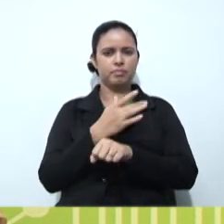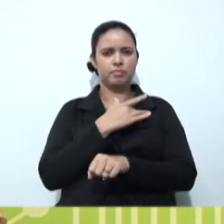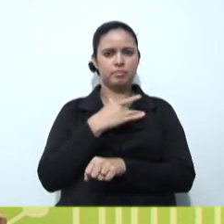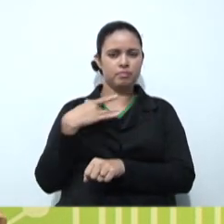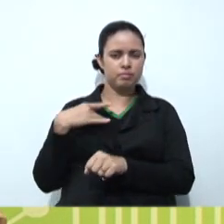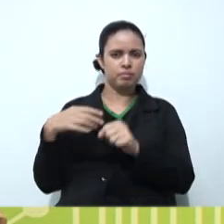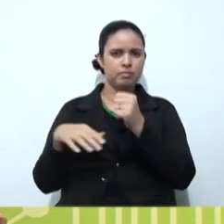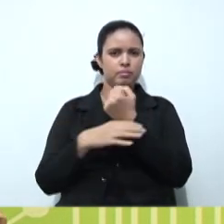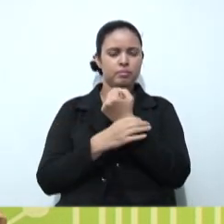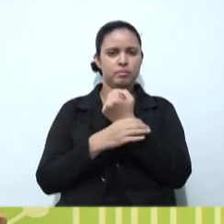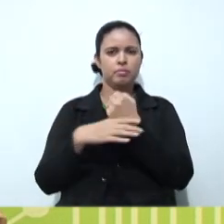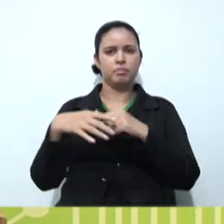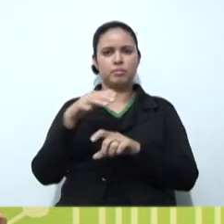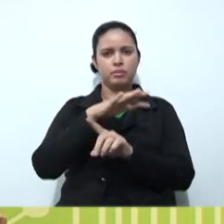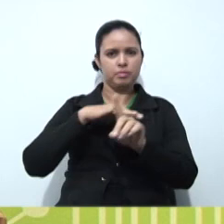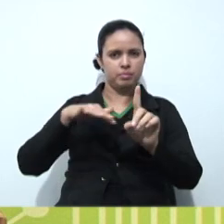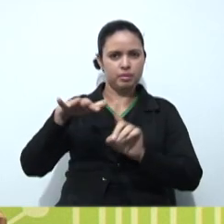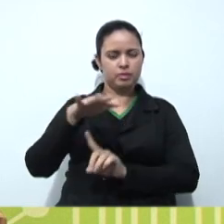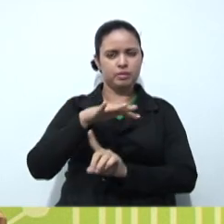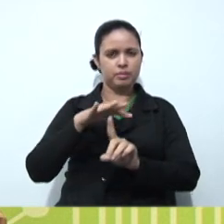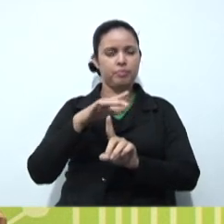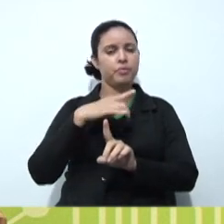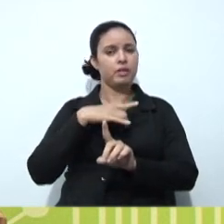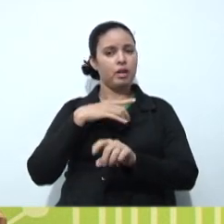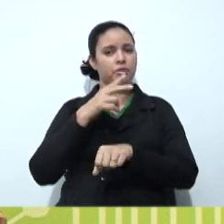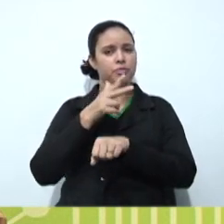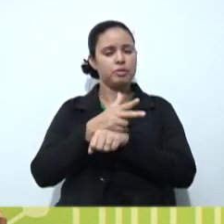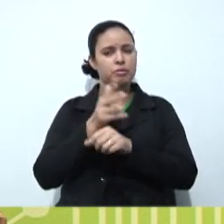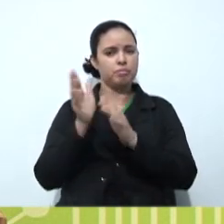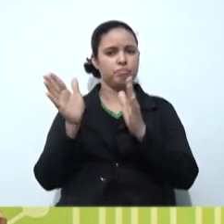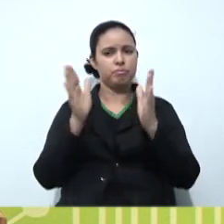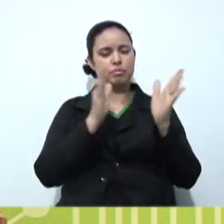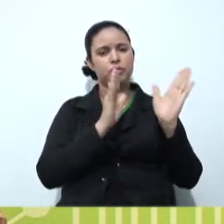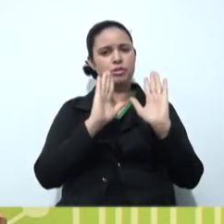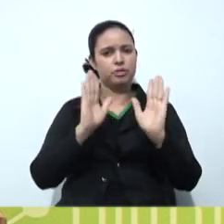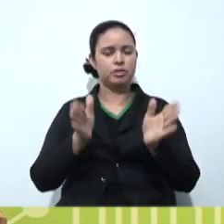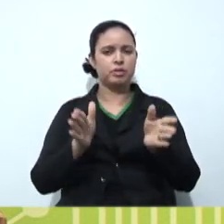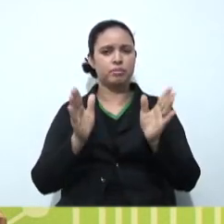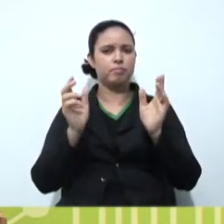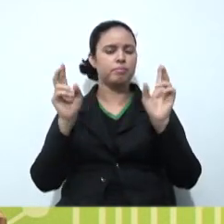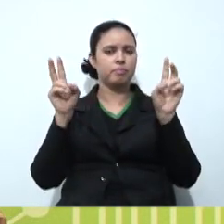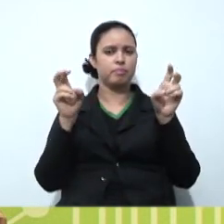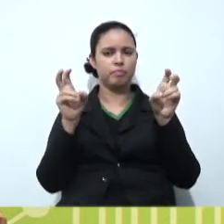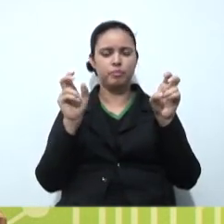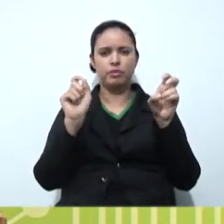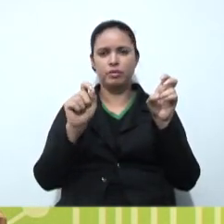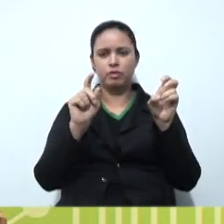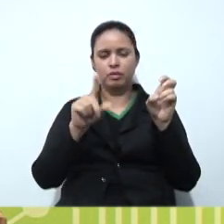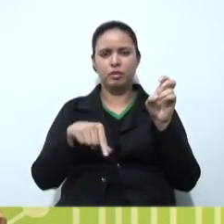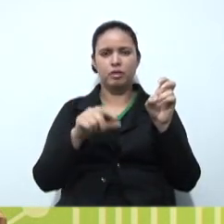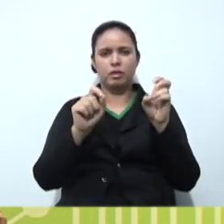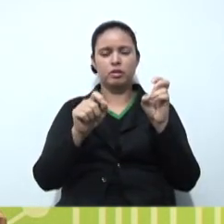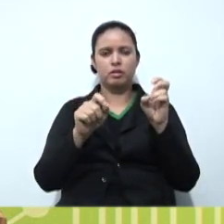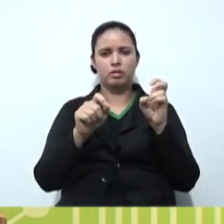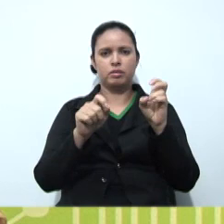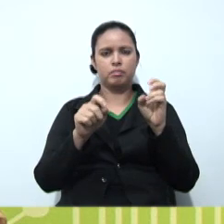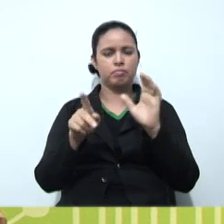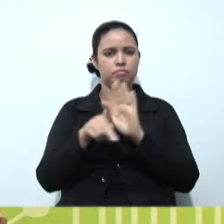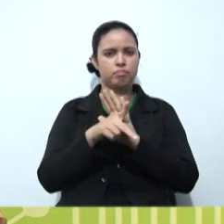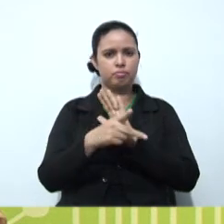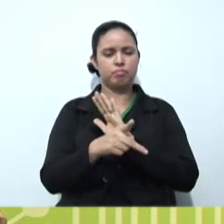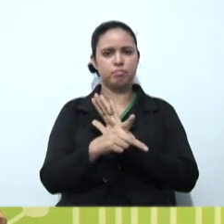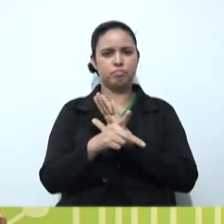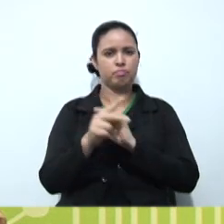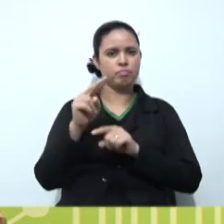meio ambiente. Nós deixamos aí uma externa, um vídeo falando sobre a questão das ações de